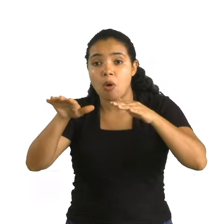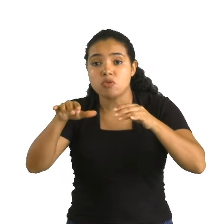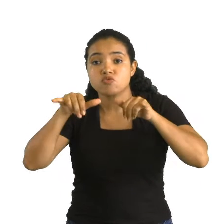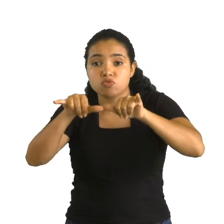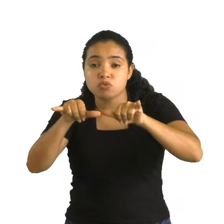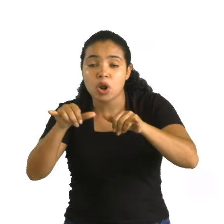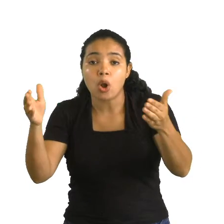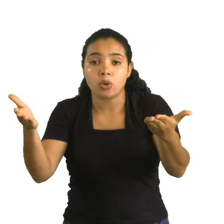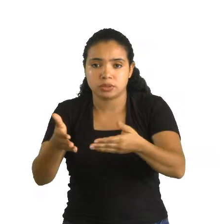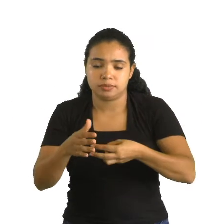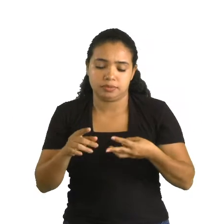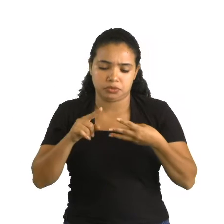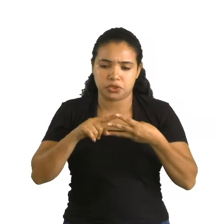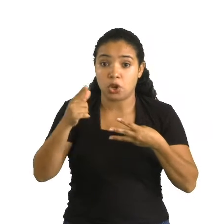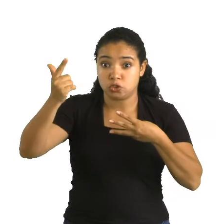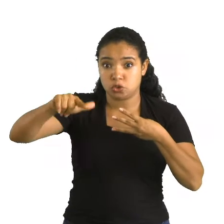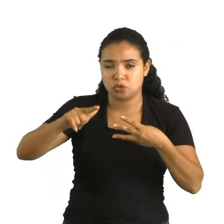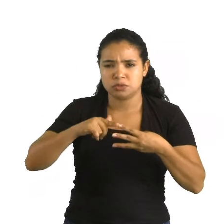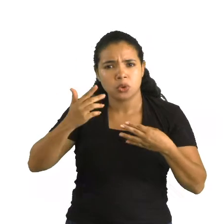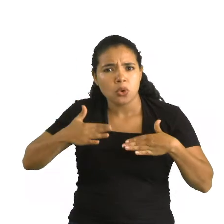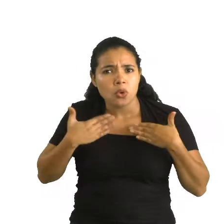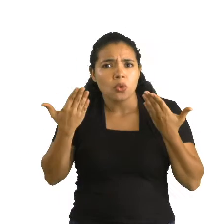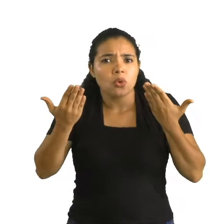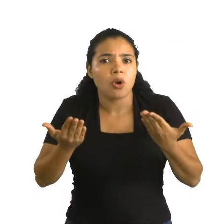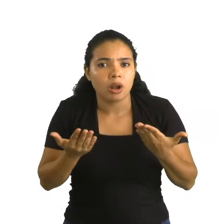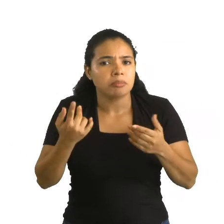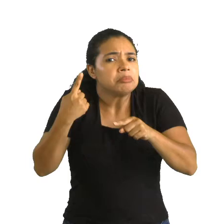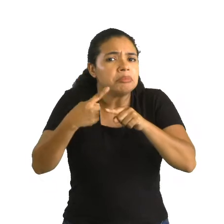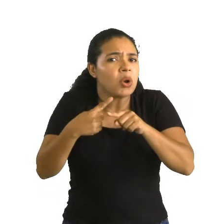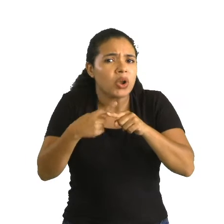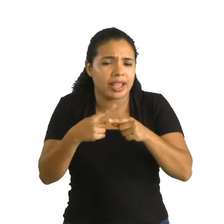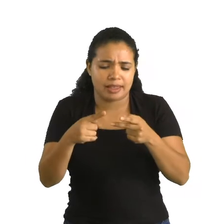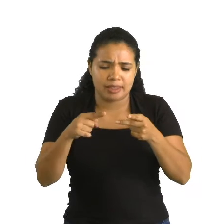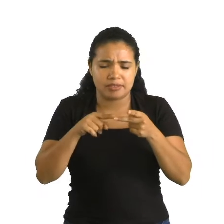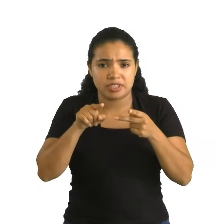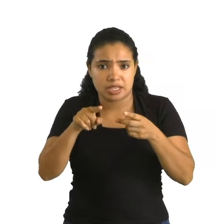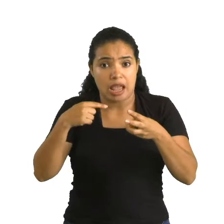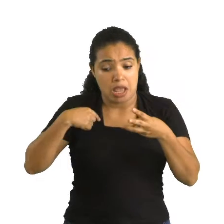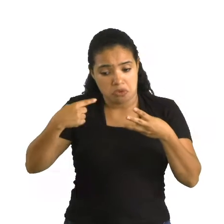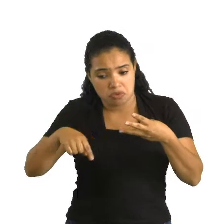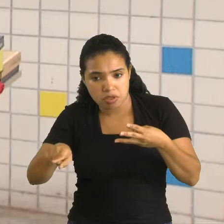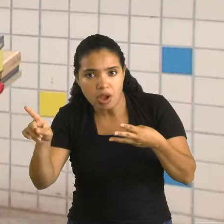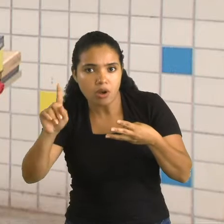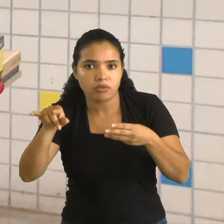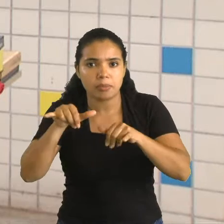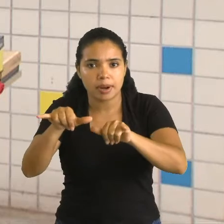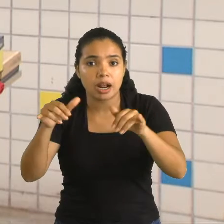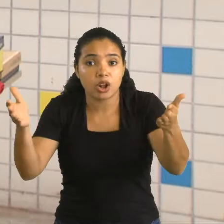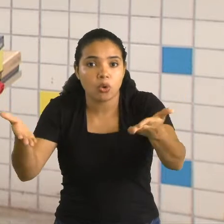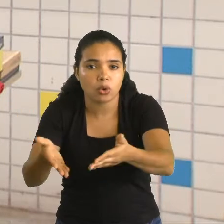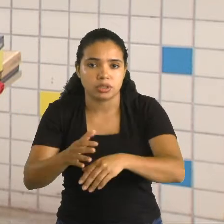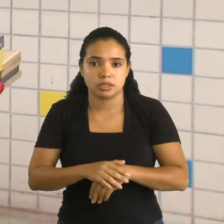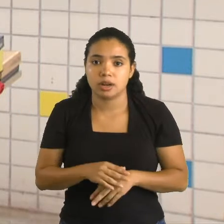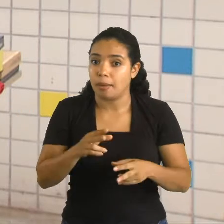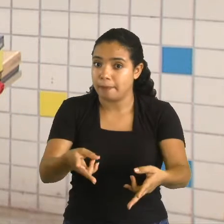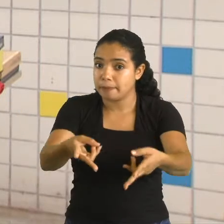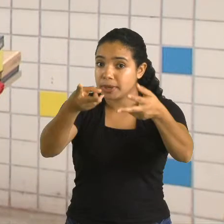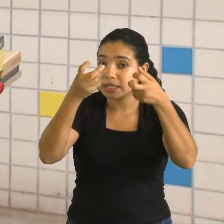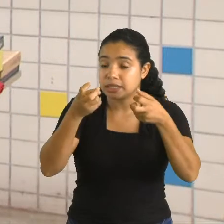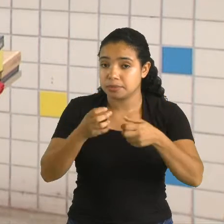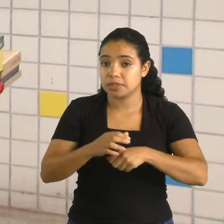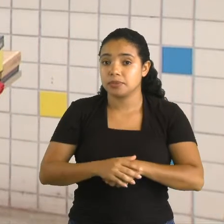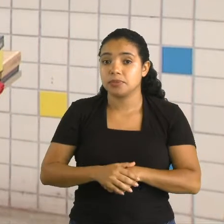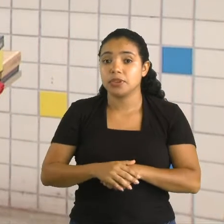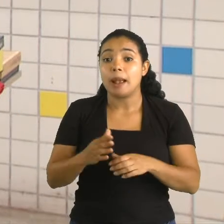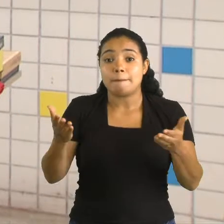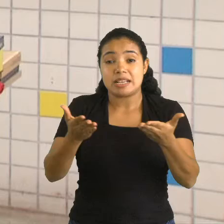comigo. Que susto! Por que você fez isso? Eu não vou ao mercado hoje. Perceberam? Mas nesse momento nós